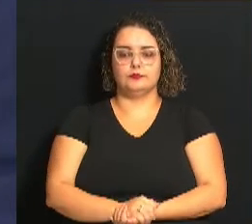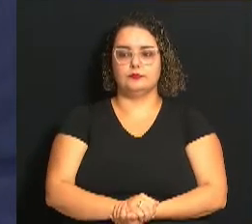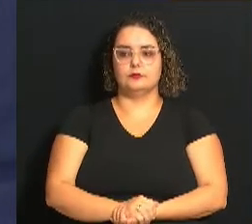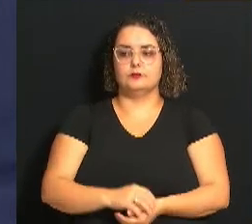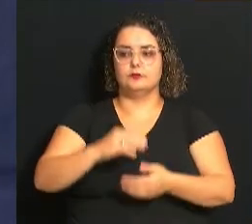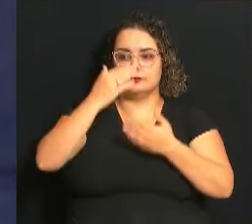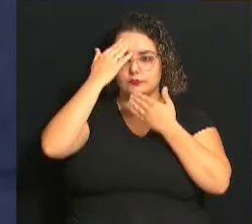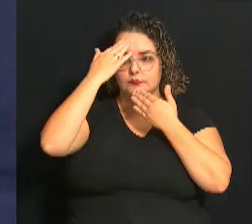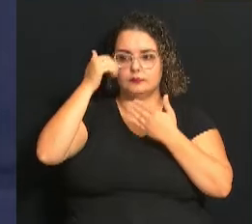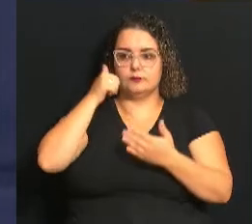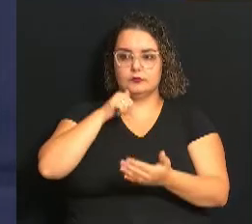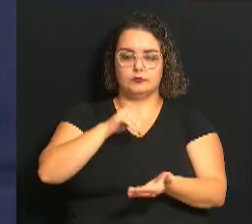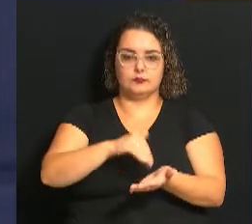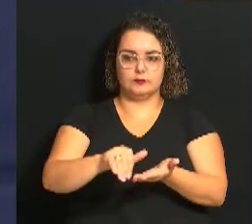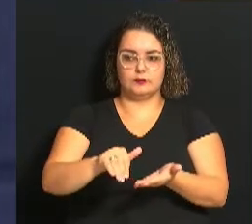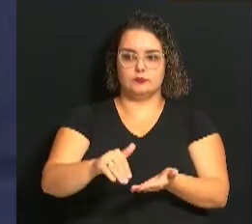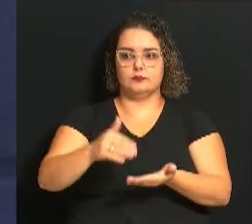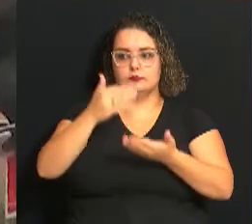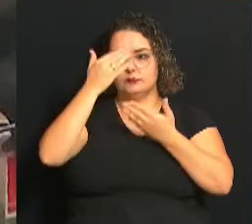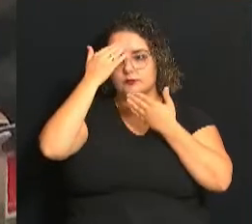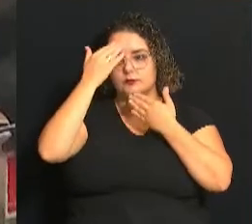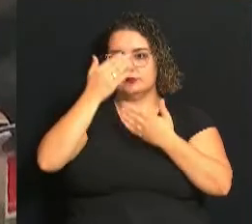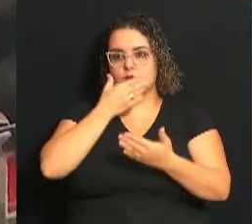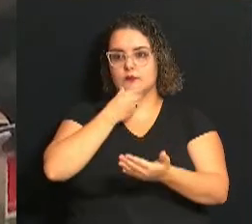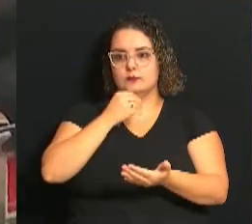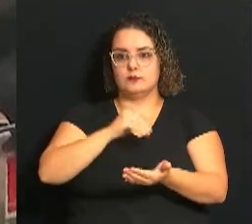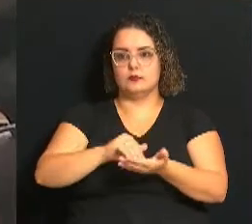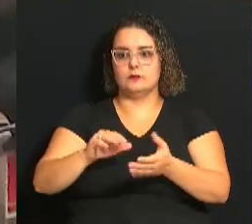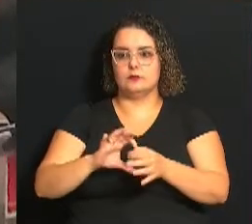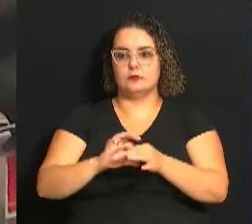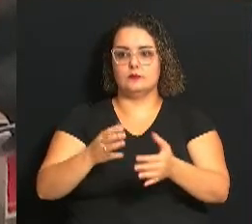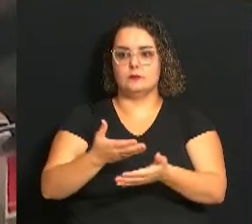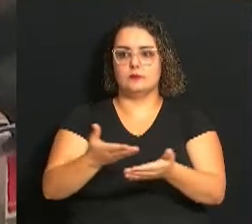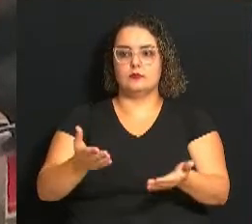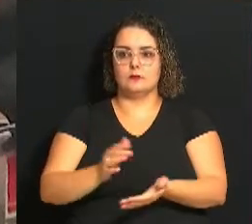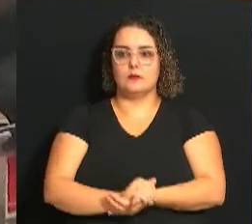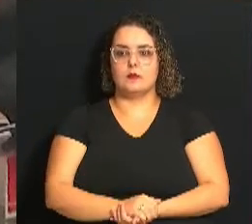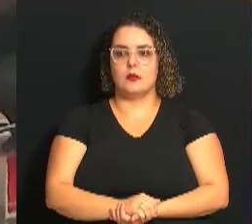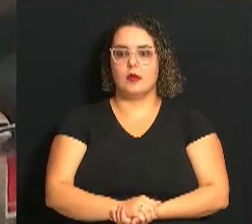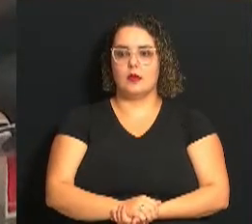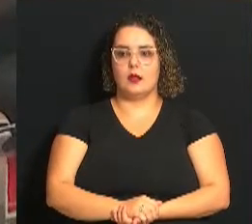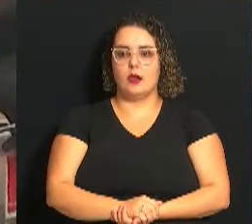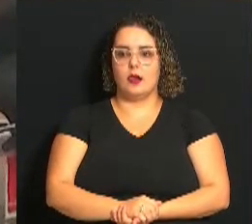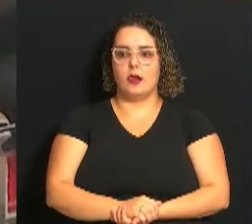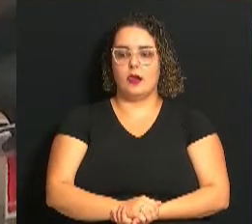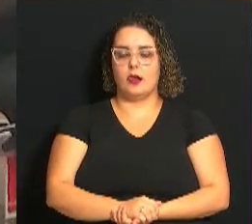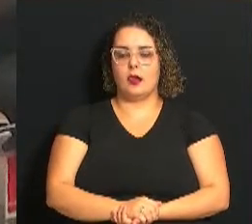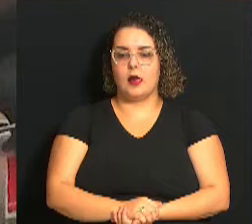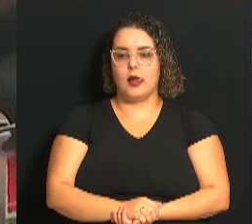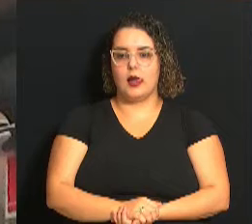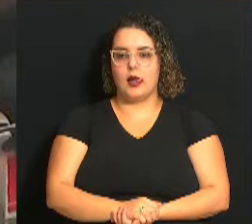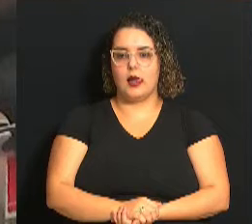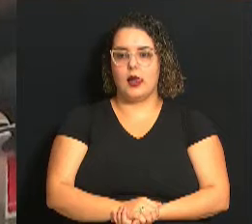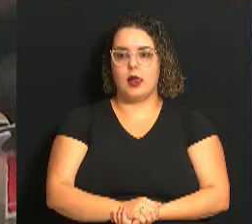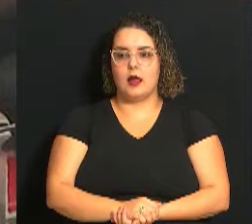obrigado, secretária, muito obrigado, secretário. Vocês têm a palavra. Obrigado.